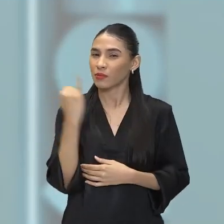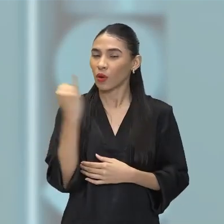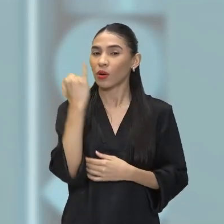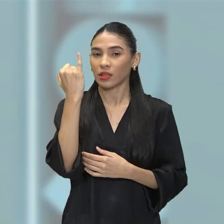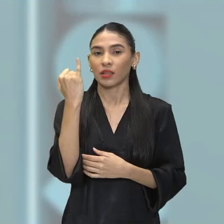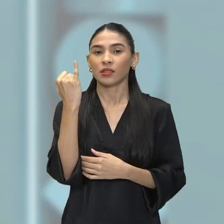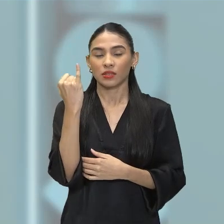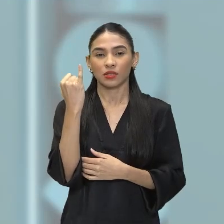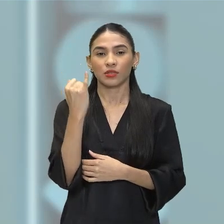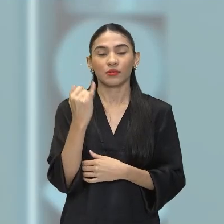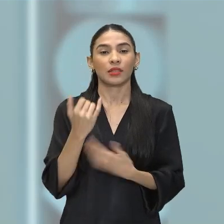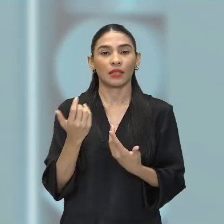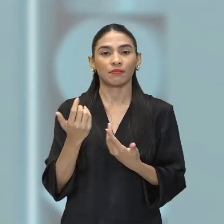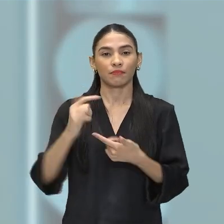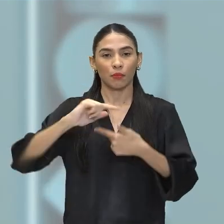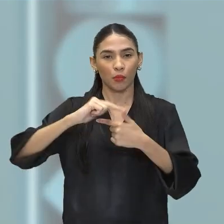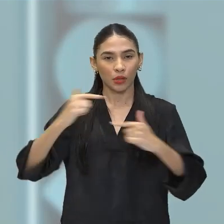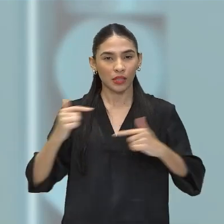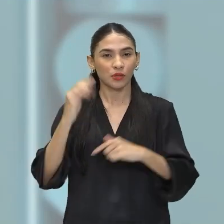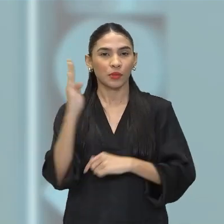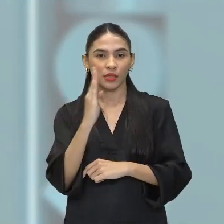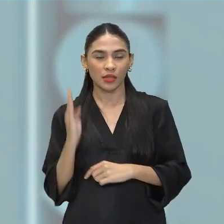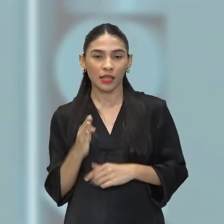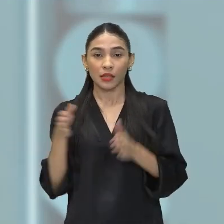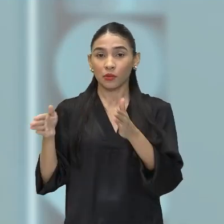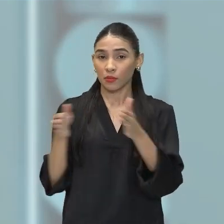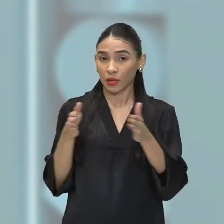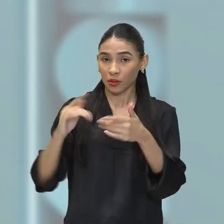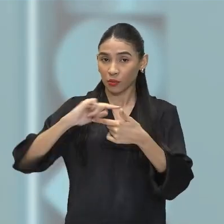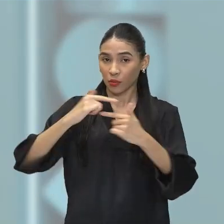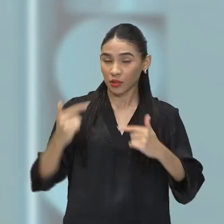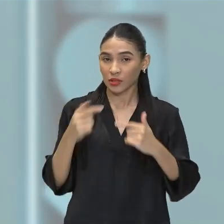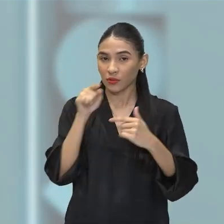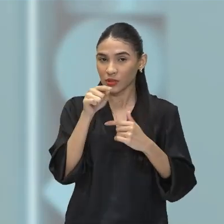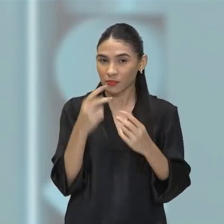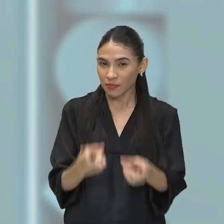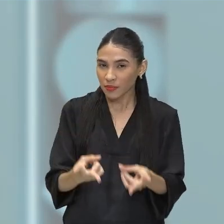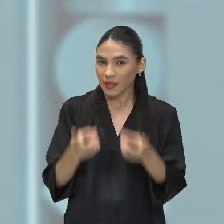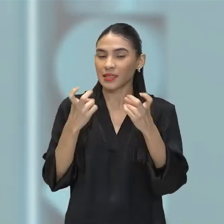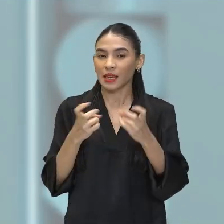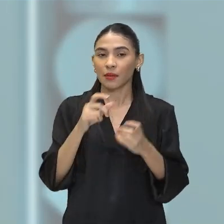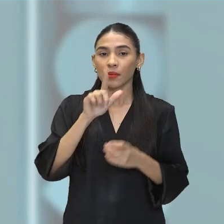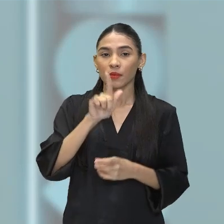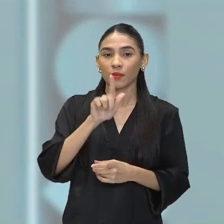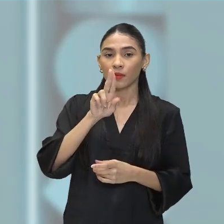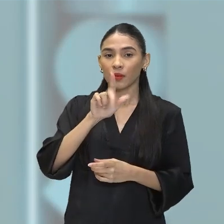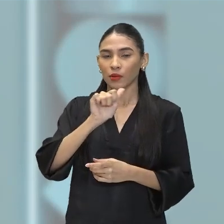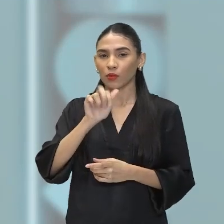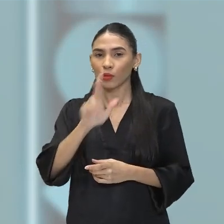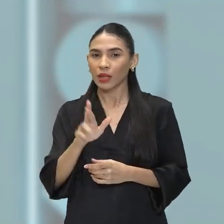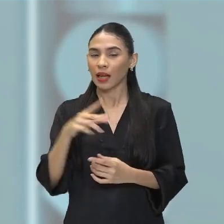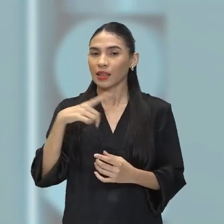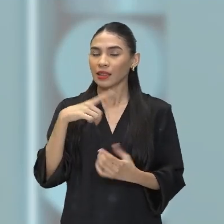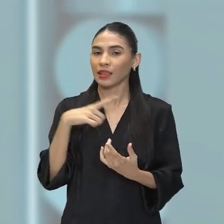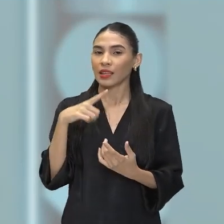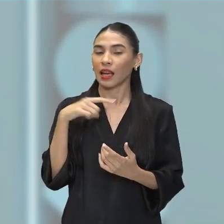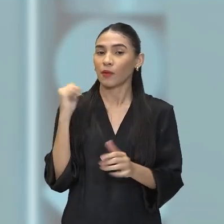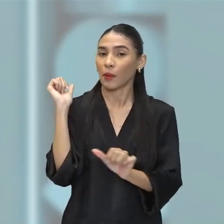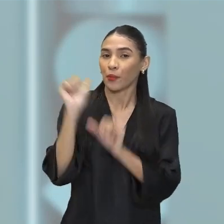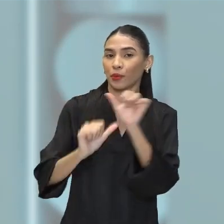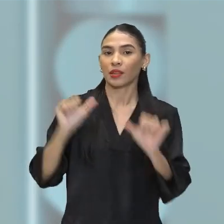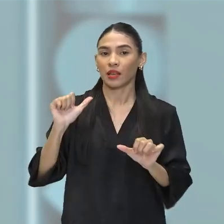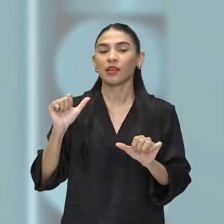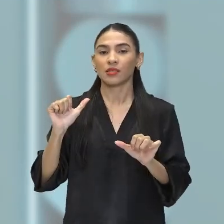pertencentes ao modernismo brasileiro, ao período modernista, nós vamos perceber que Ferreira Goulart vai abandonar esta forma, como